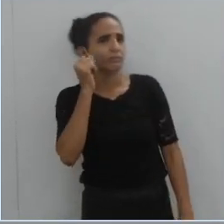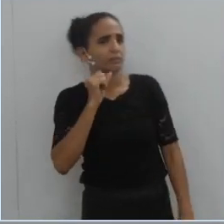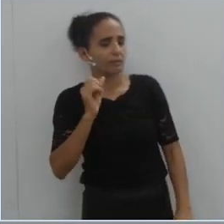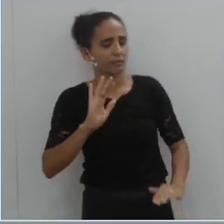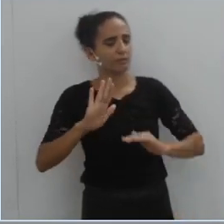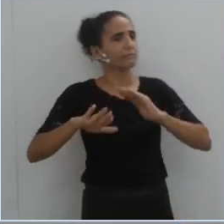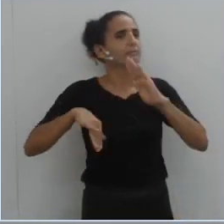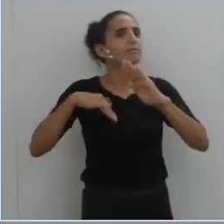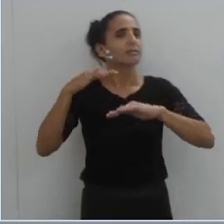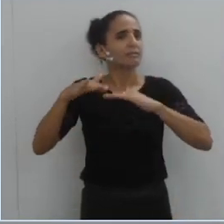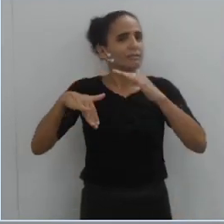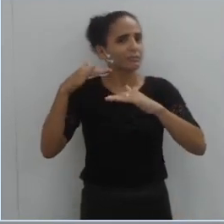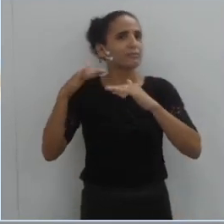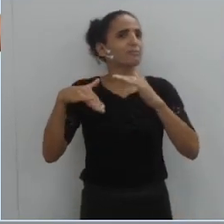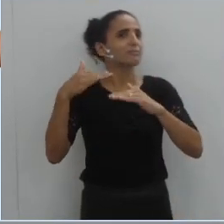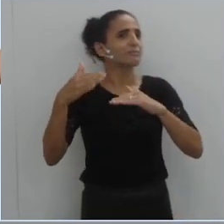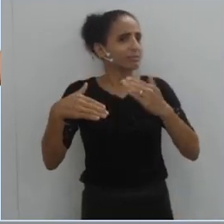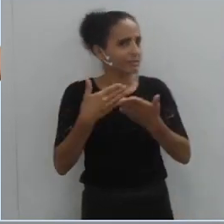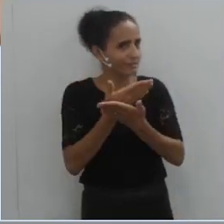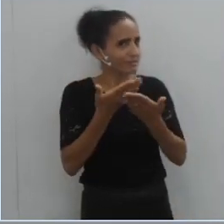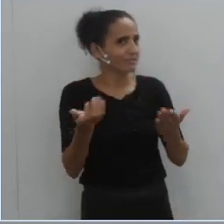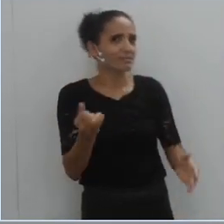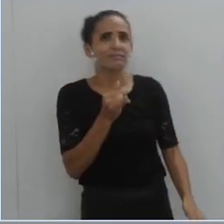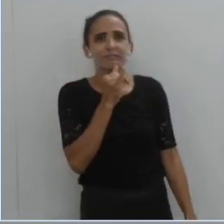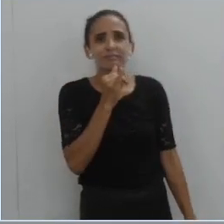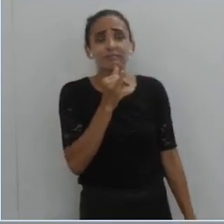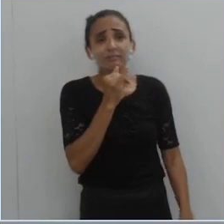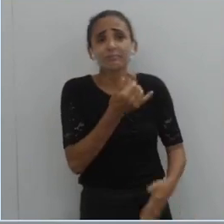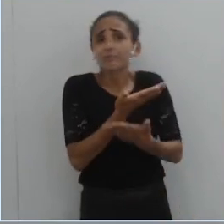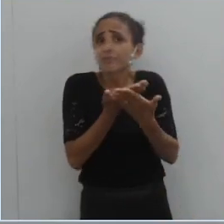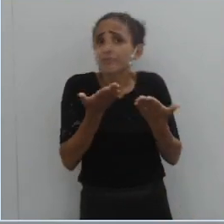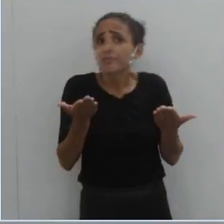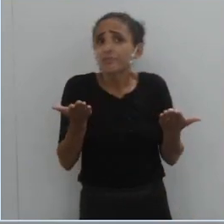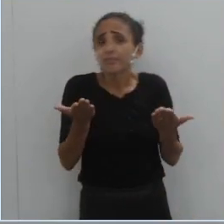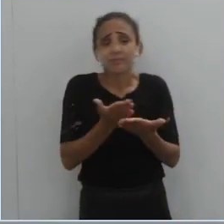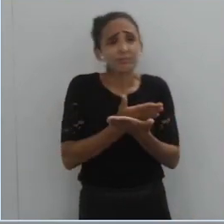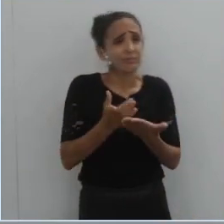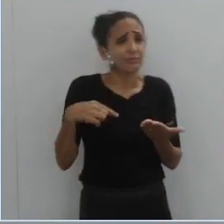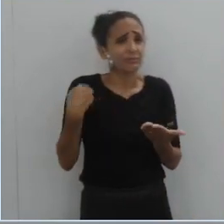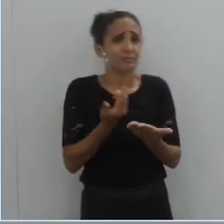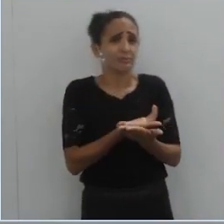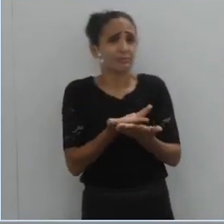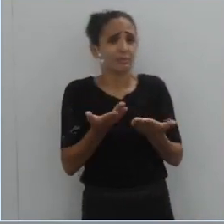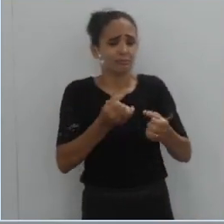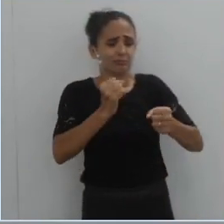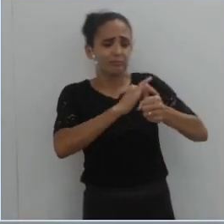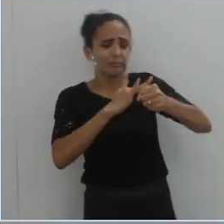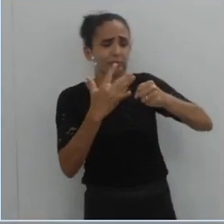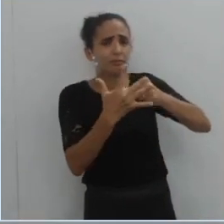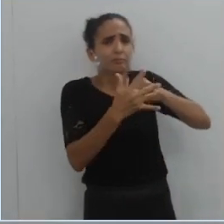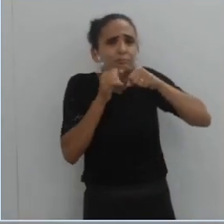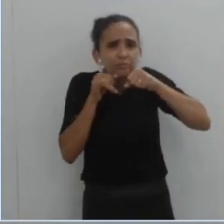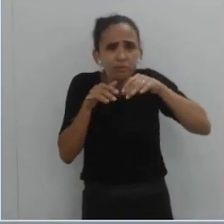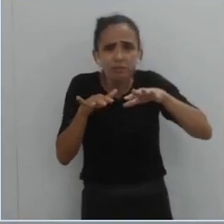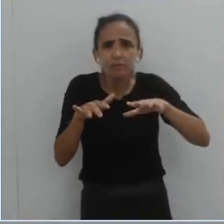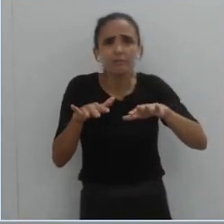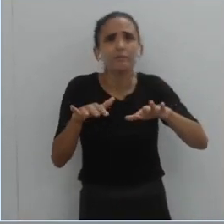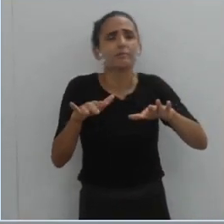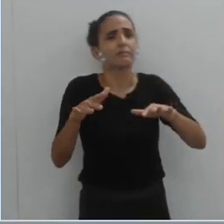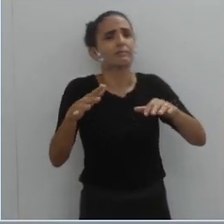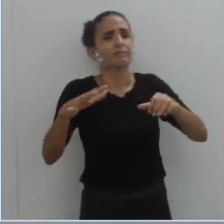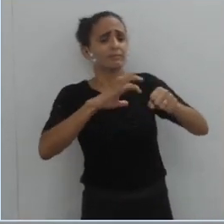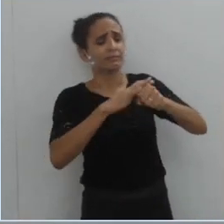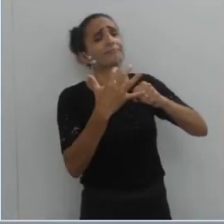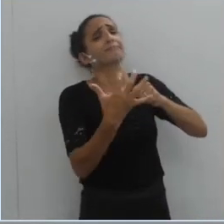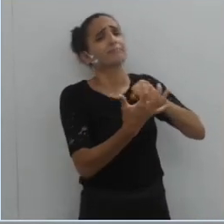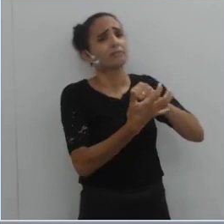aí na frente? Por exemplo, infelizmente a gente está vivendo uma pandemia com esse